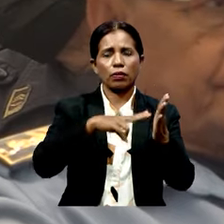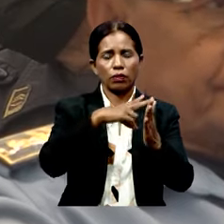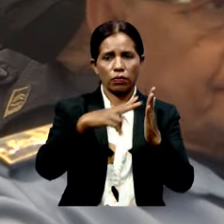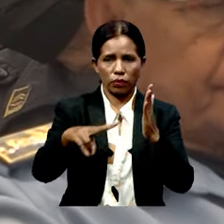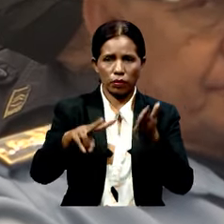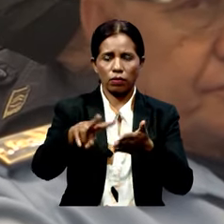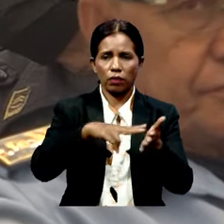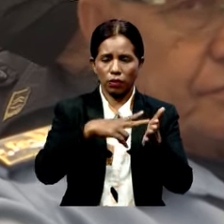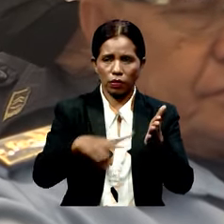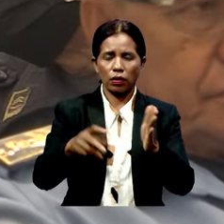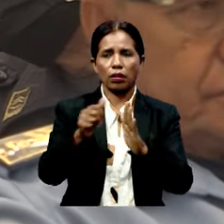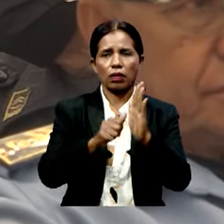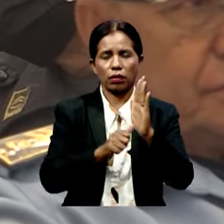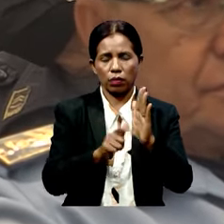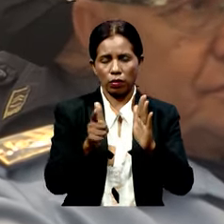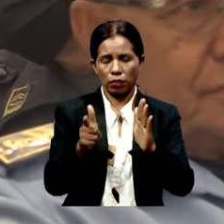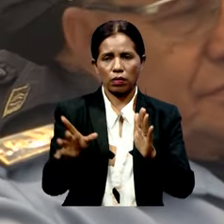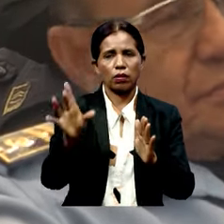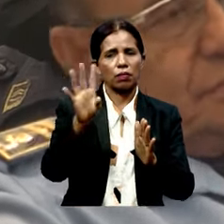artigo 24 Constituição Uniane.